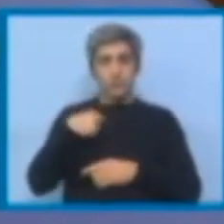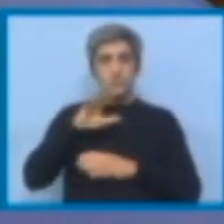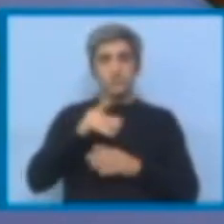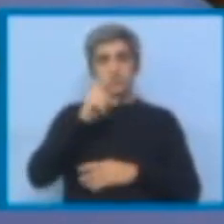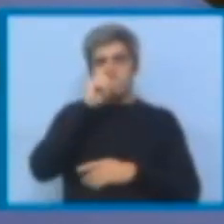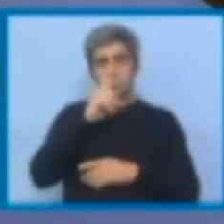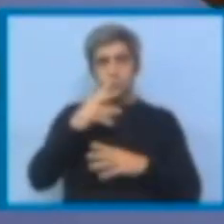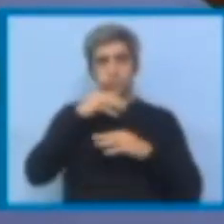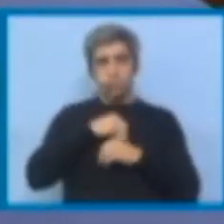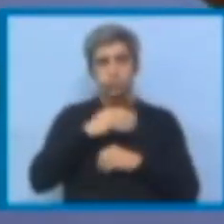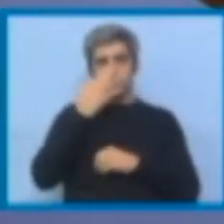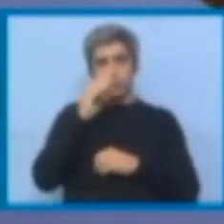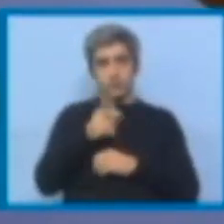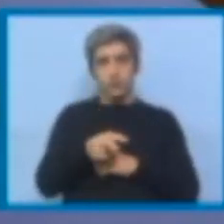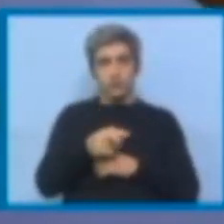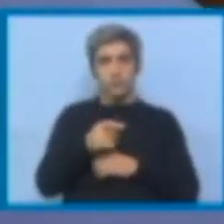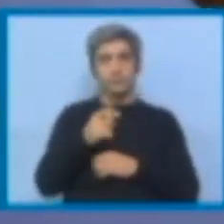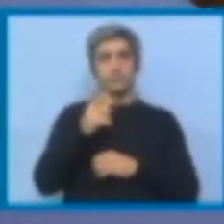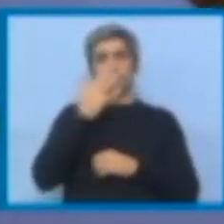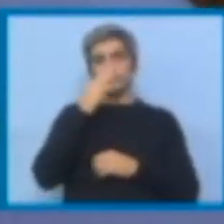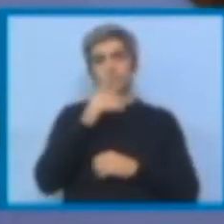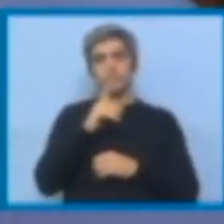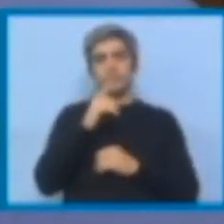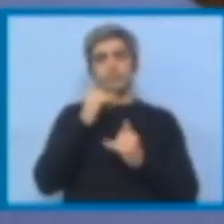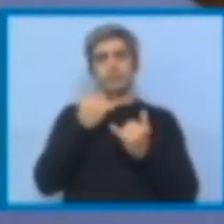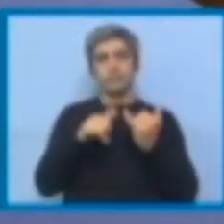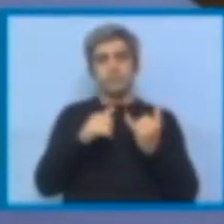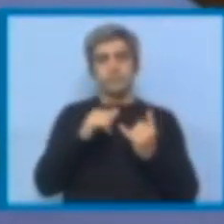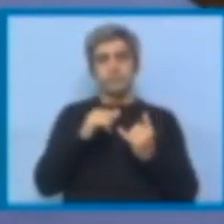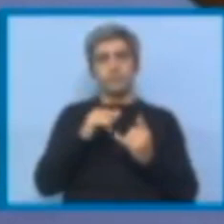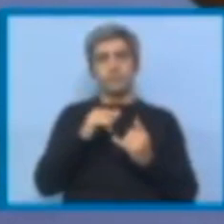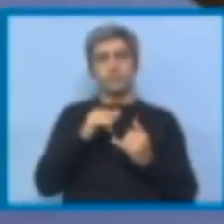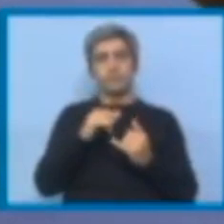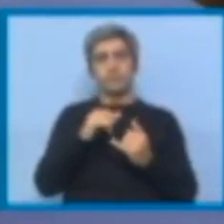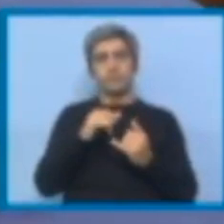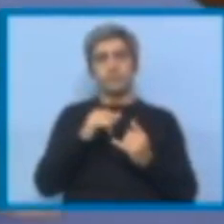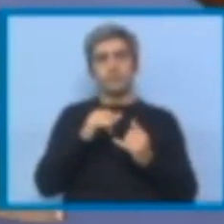à questão, ou seja, parece que nos habituámos e há o perigo de